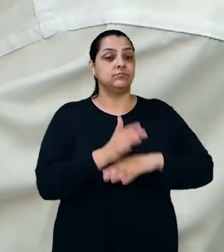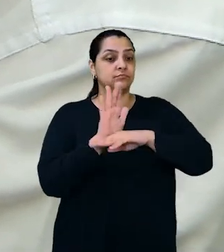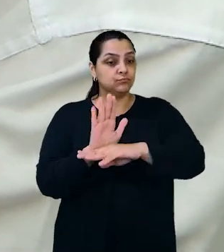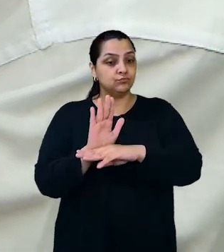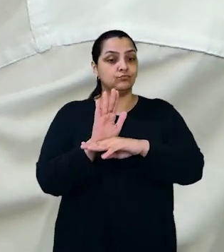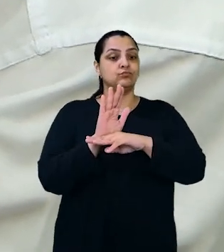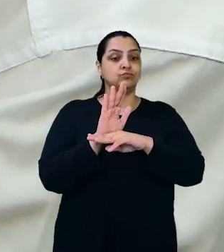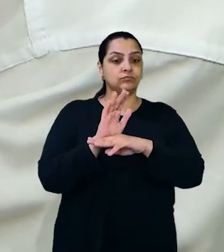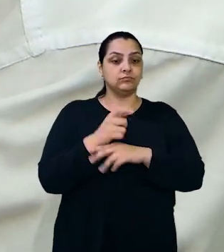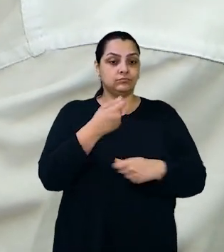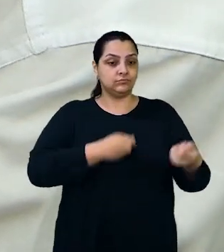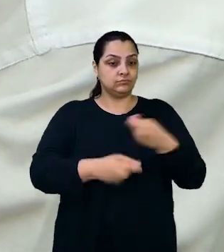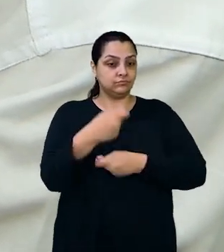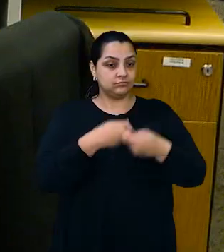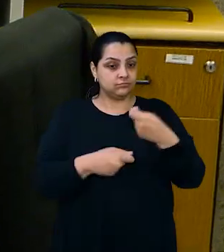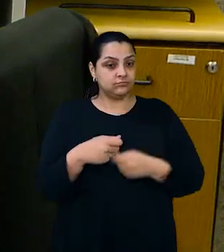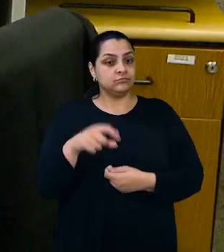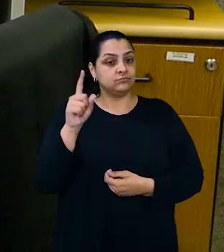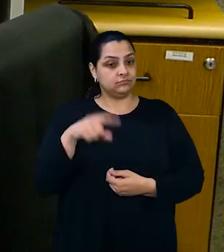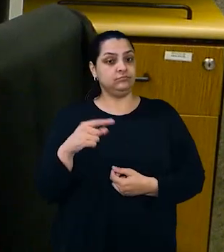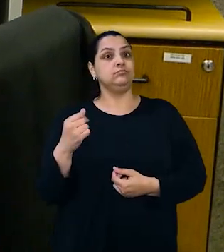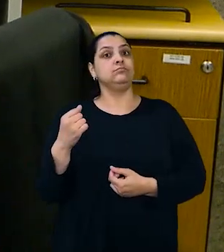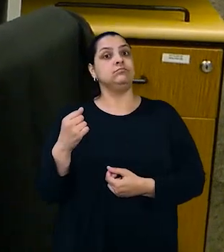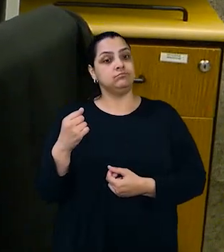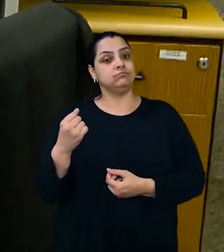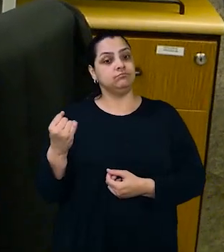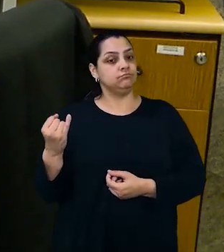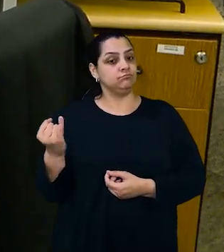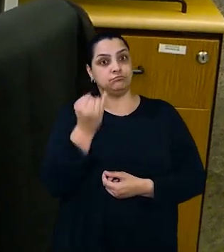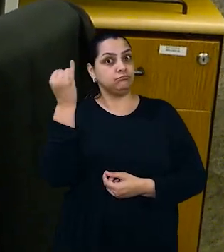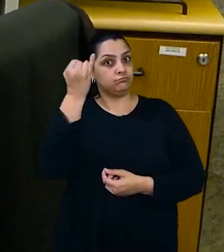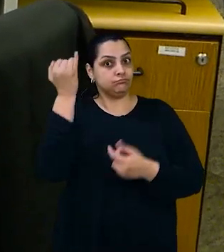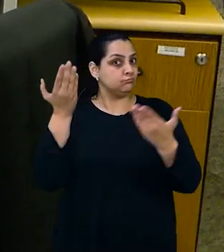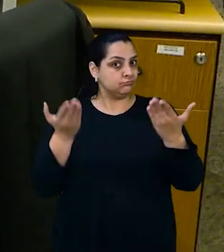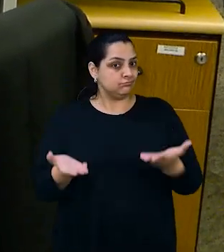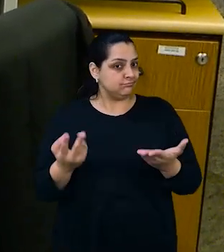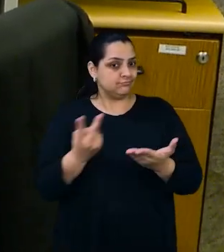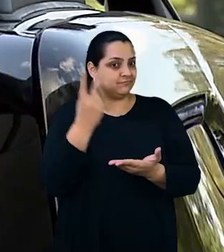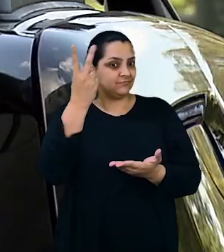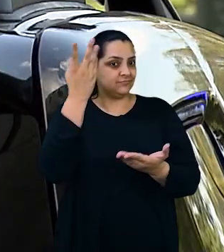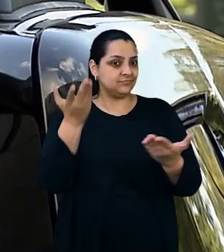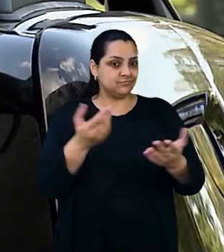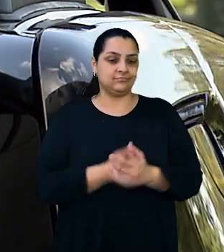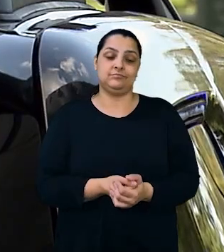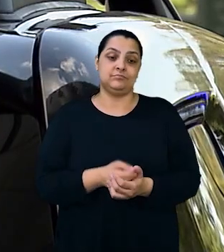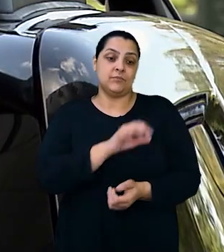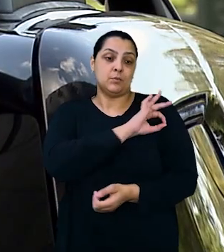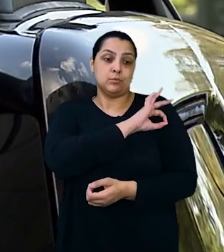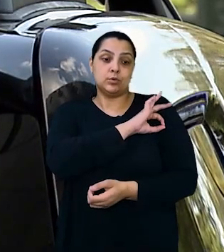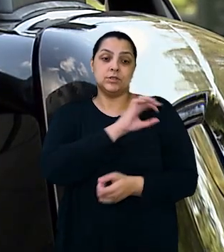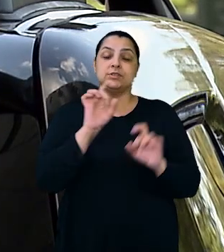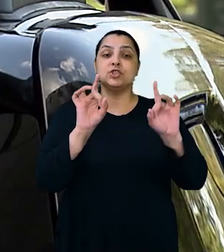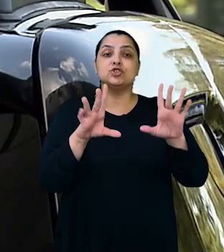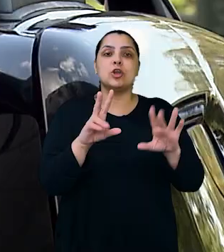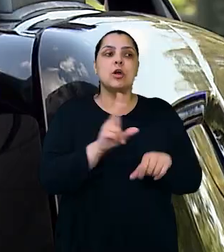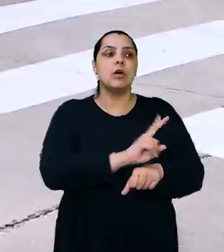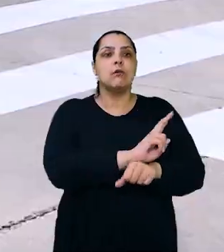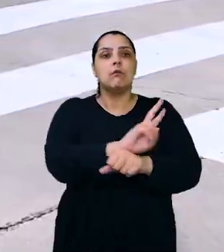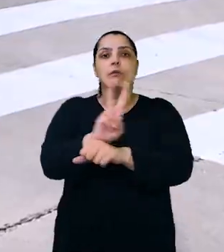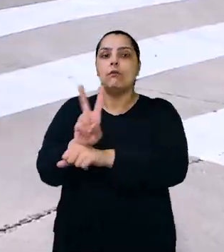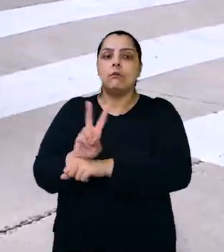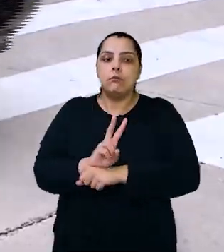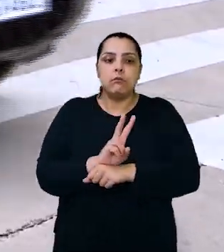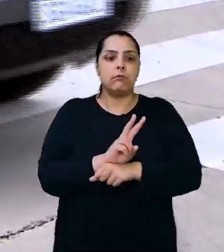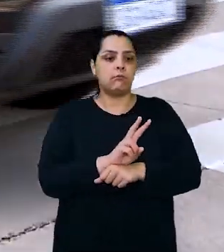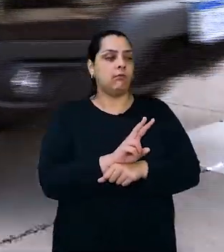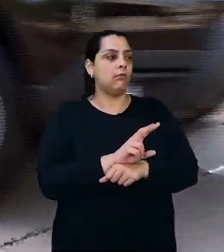auxilia-nos aqui na parte administrativa, né? Que já é de muita valia, porque a polícia ela não é